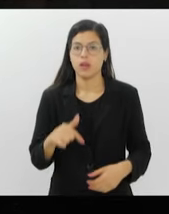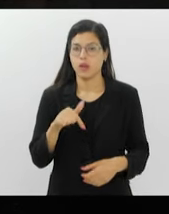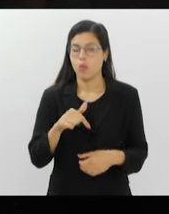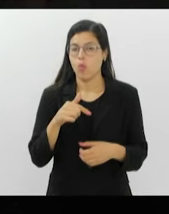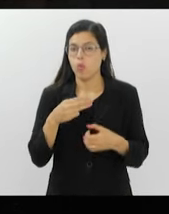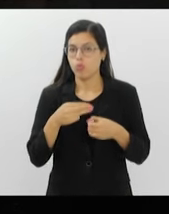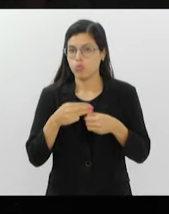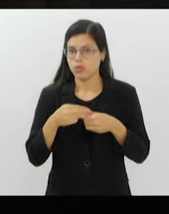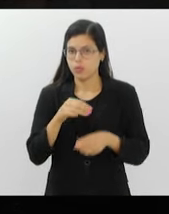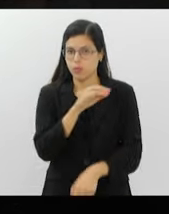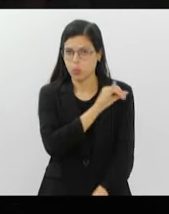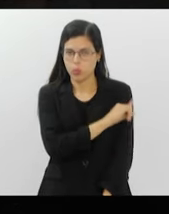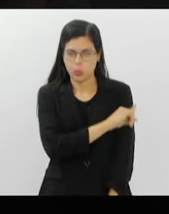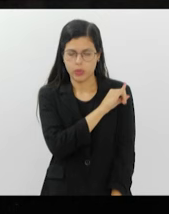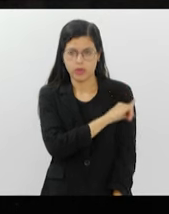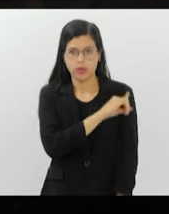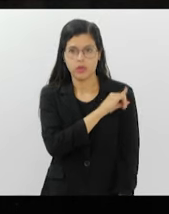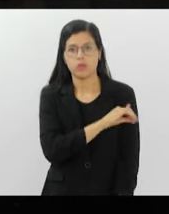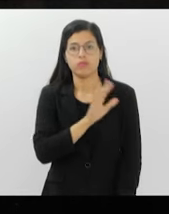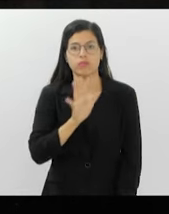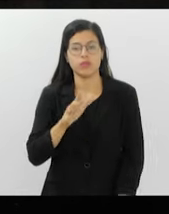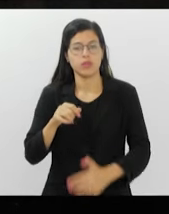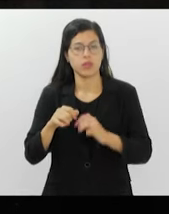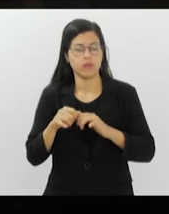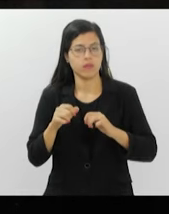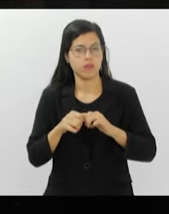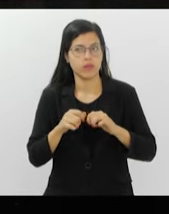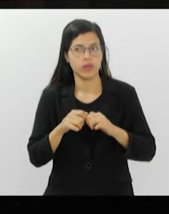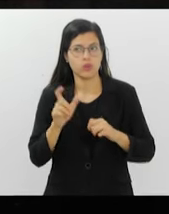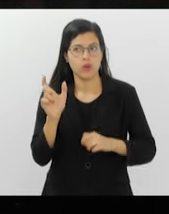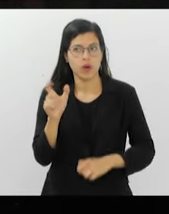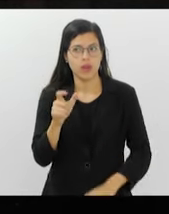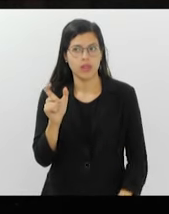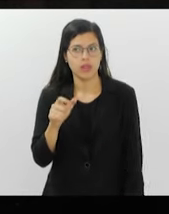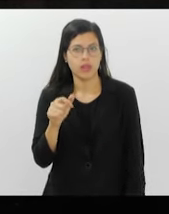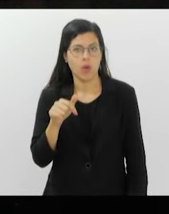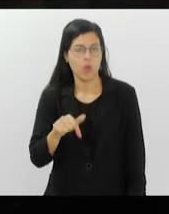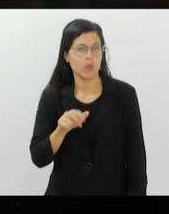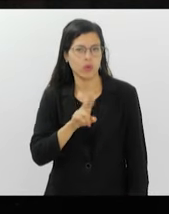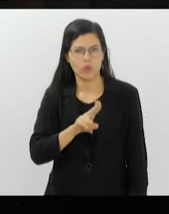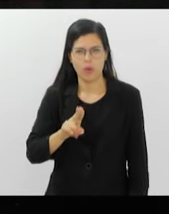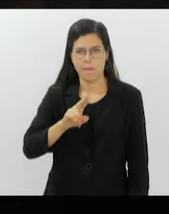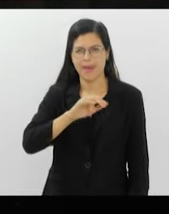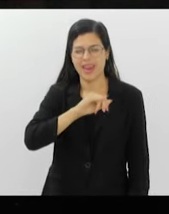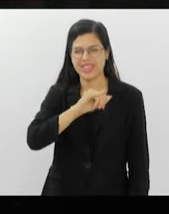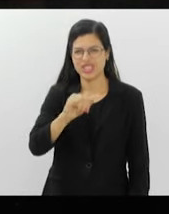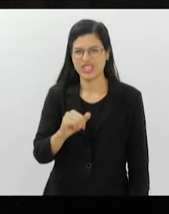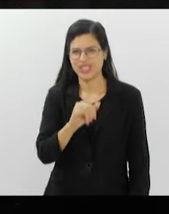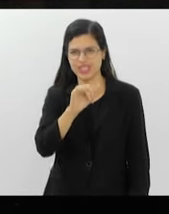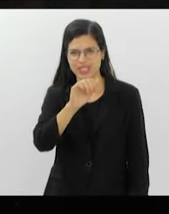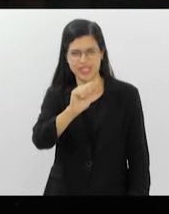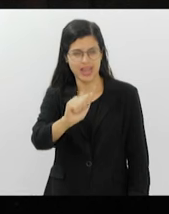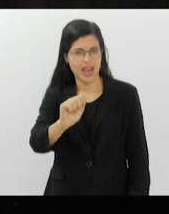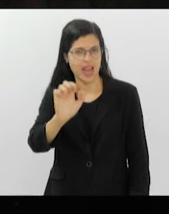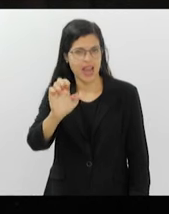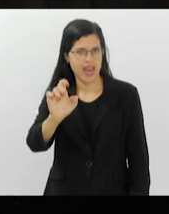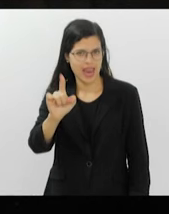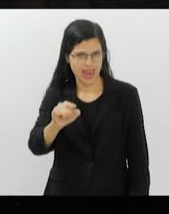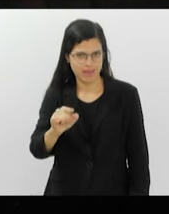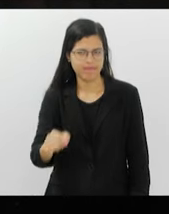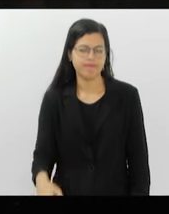de Janeiro já fez o bilhete único que chama-se já é e até